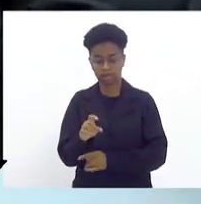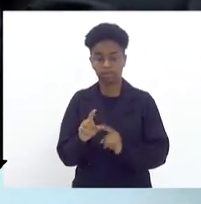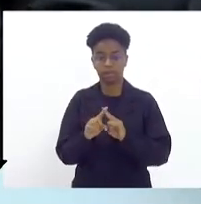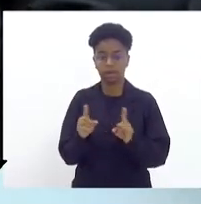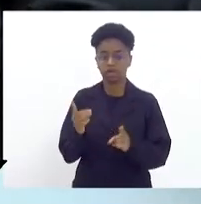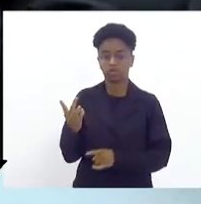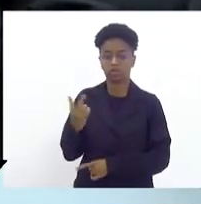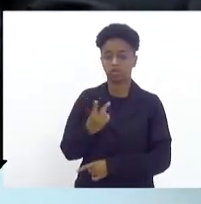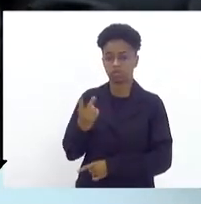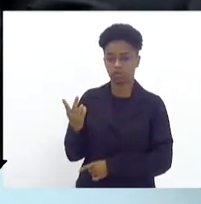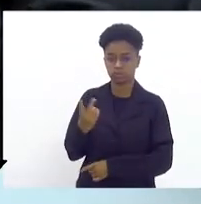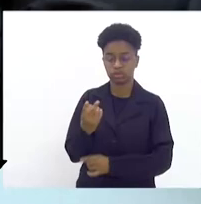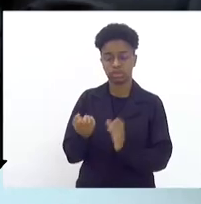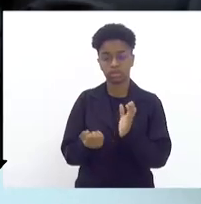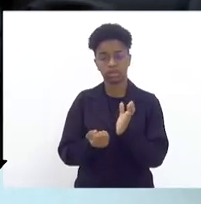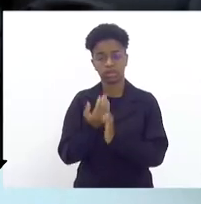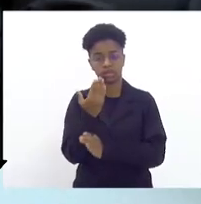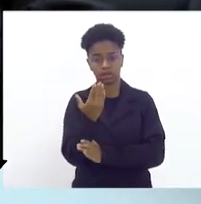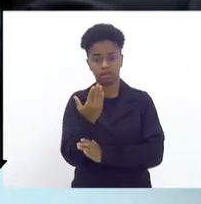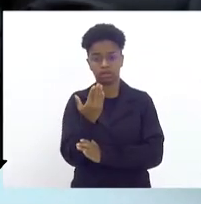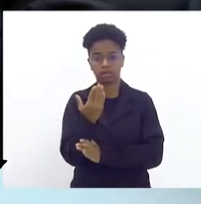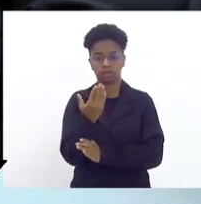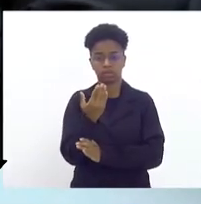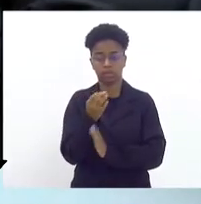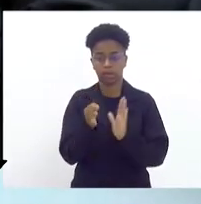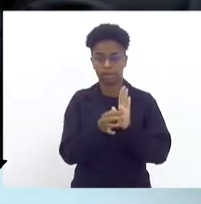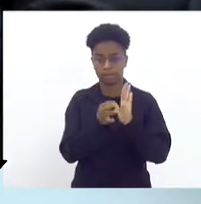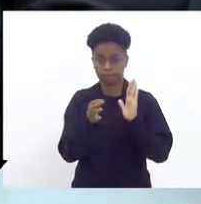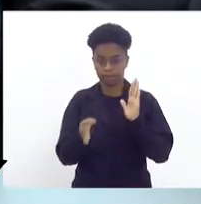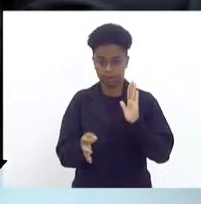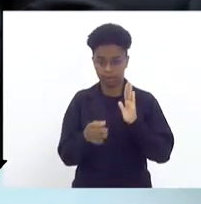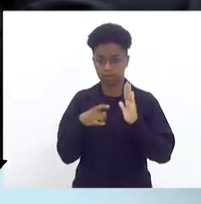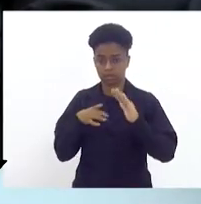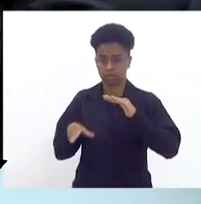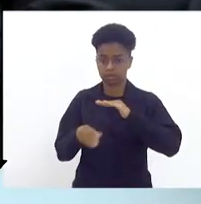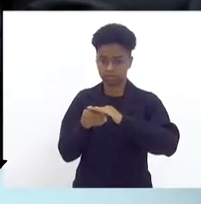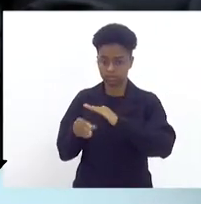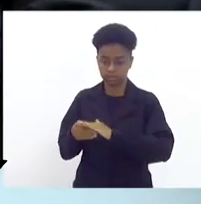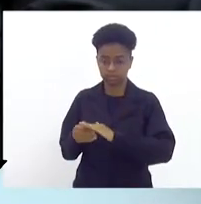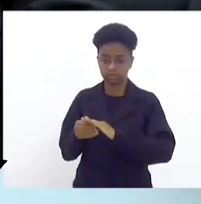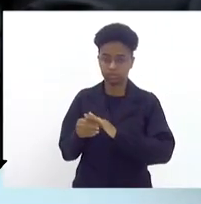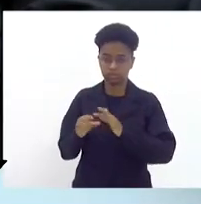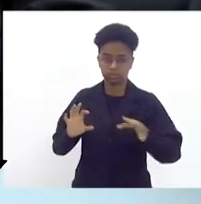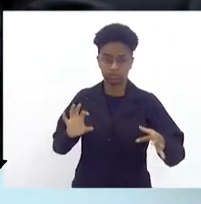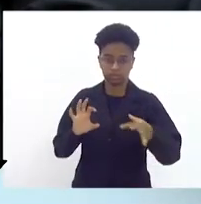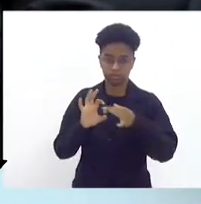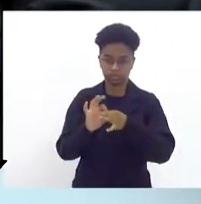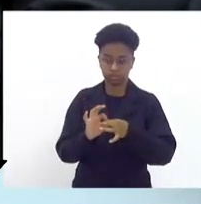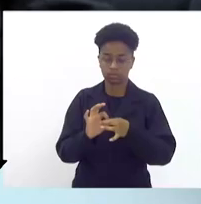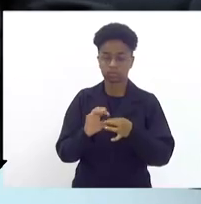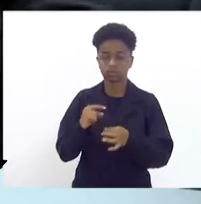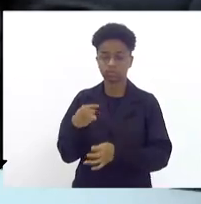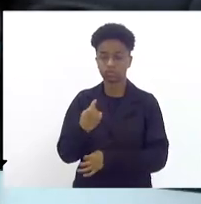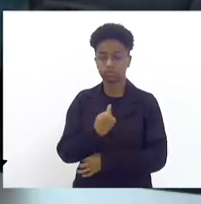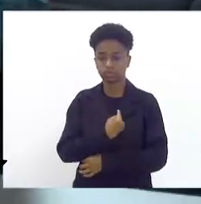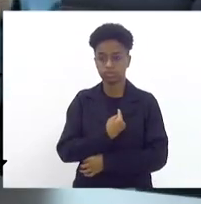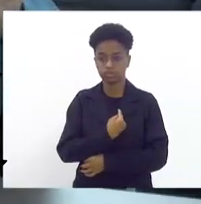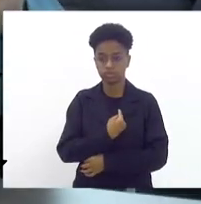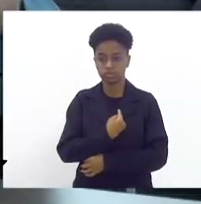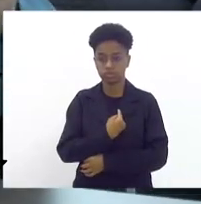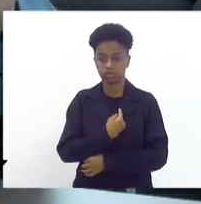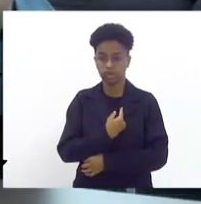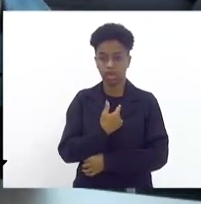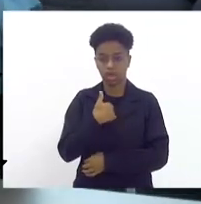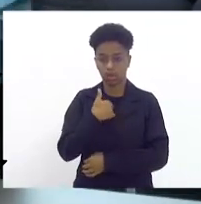dois mandatos elaboraram um parecer com emendas que incorporou. Nós eu vou ser coautor